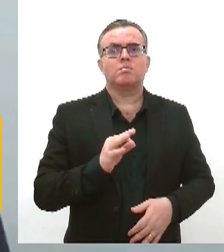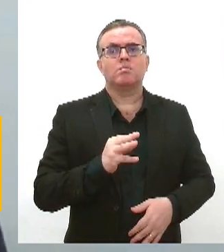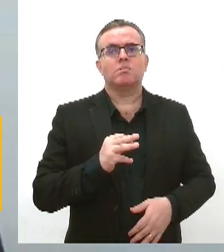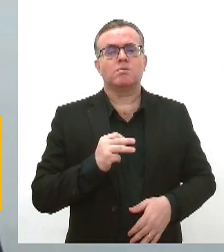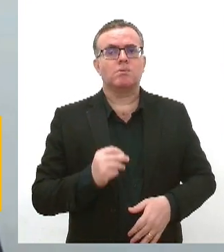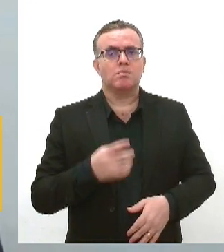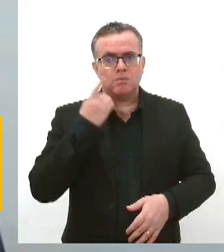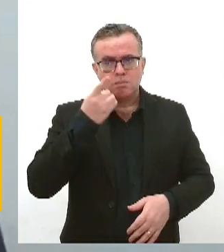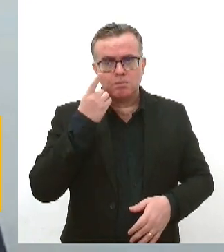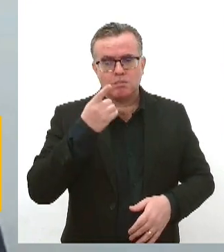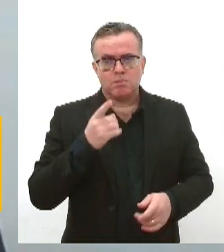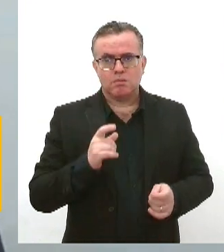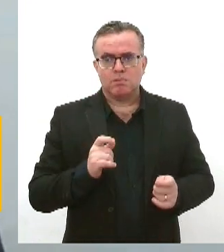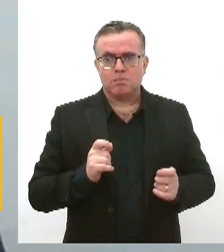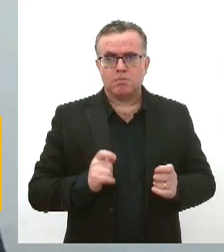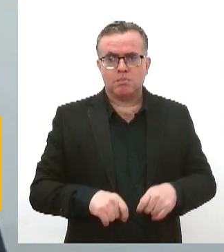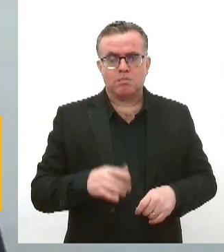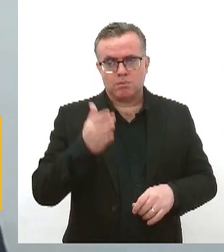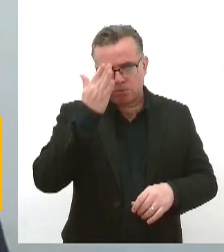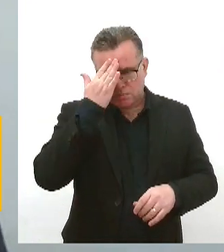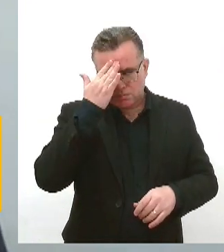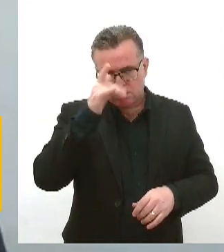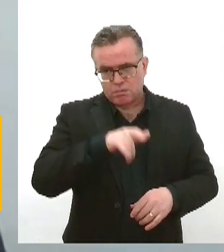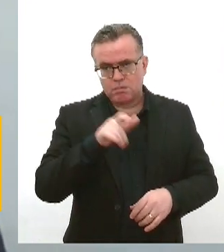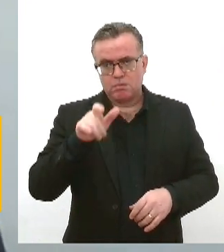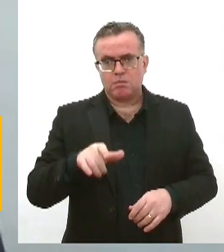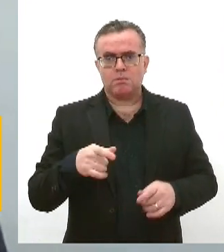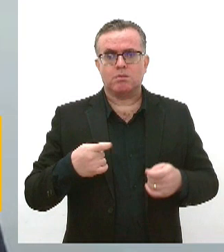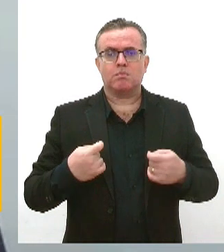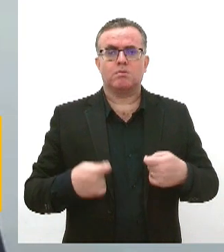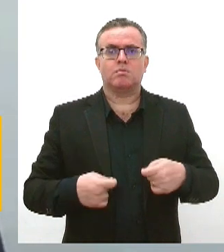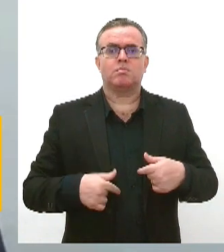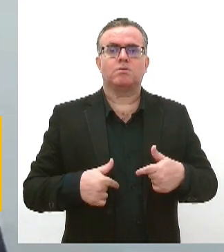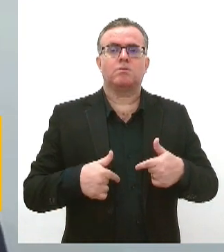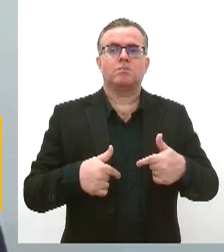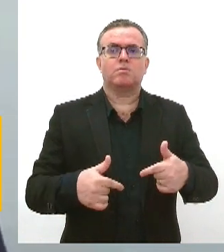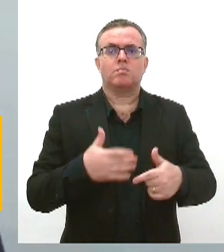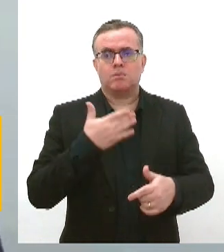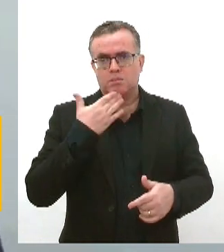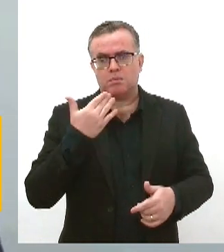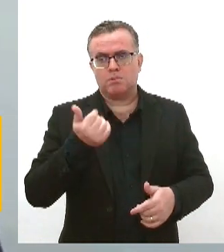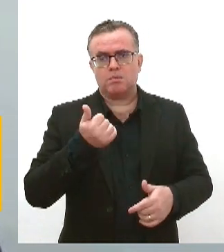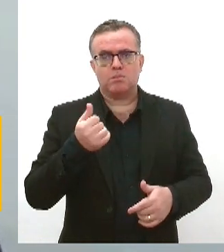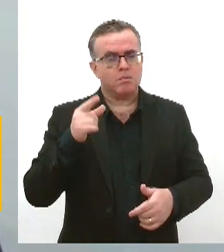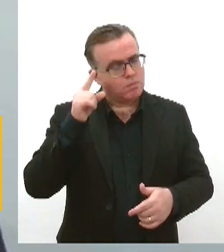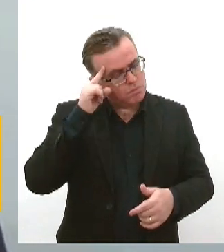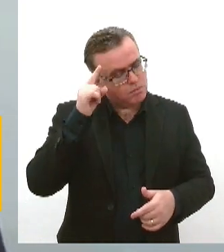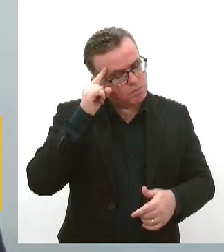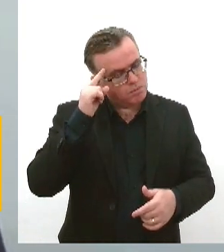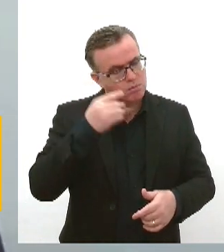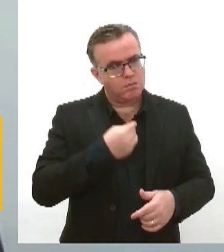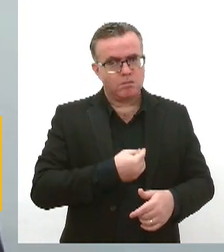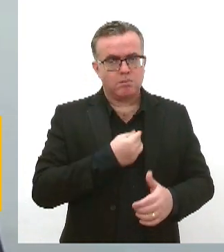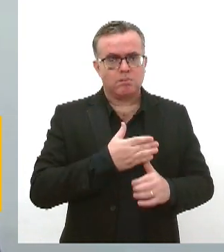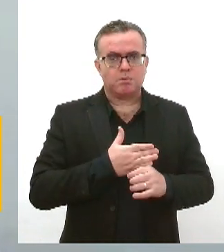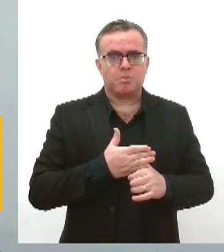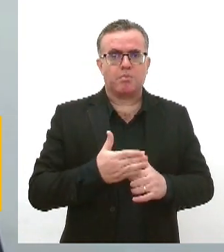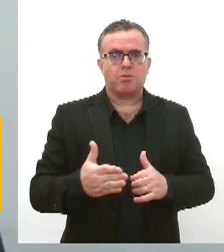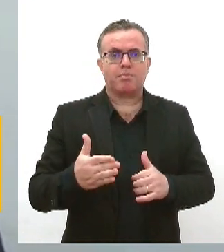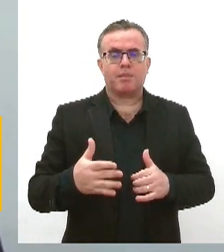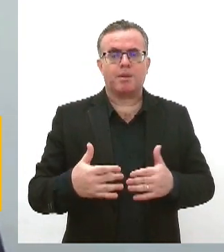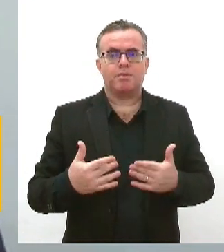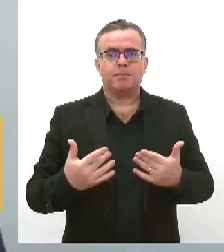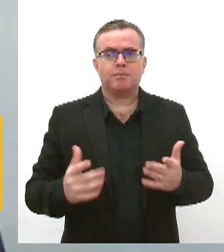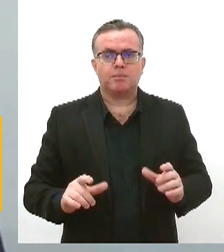estaduais entendem e precisam para melhorar a cada dia mais o seu mandato e entregar mais à